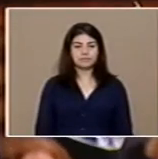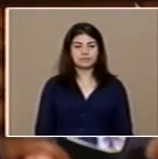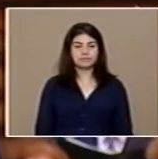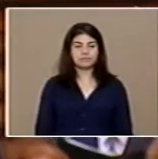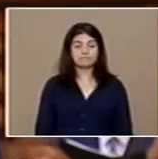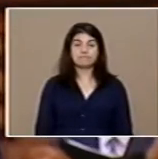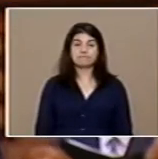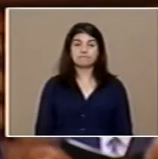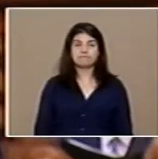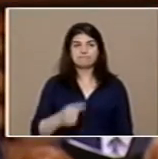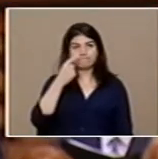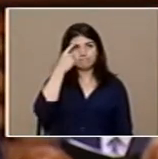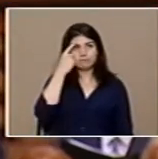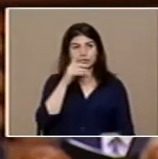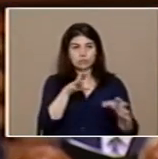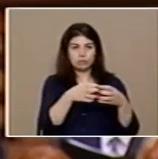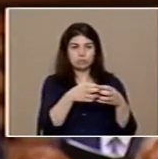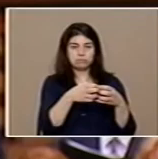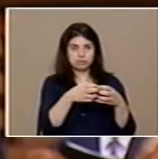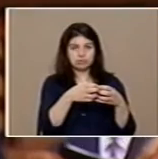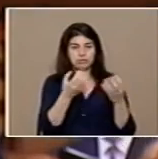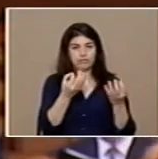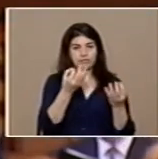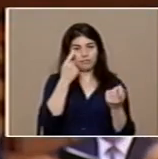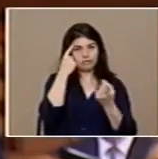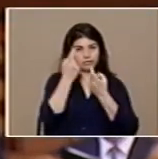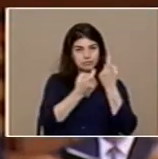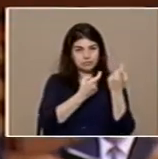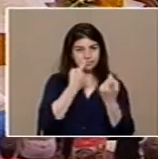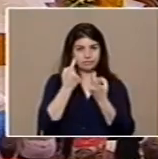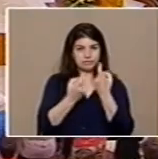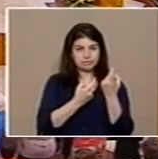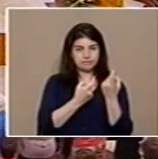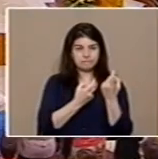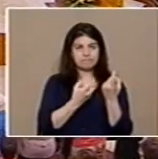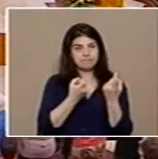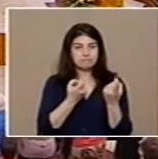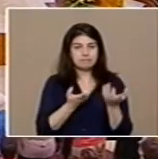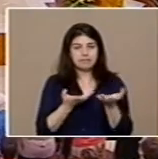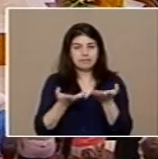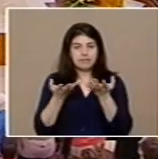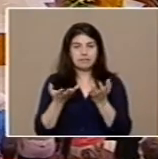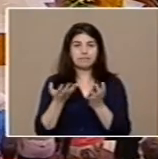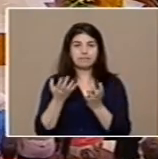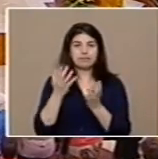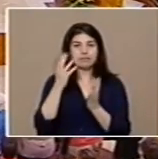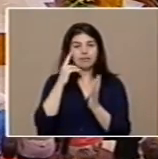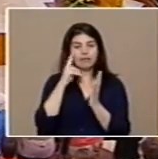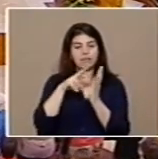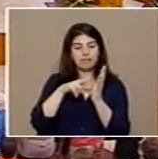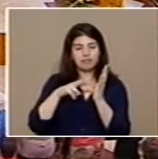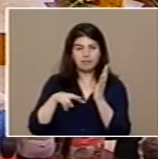e pelos grupos de reflexão se mudam para que o estudo da Alegria do Evangelho